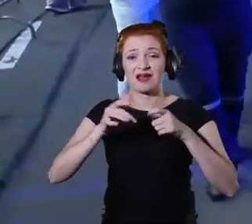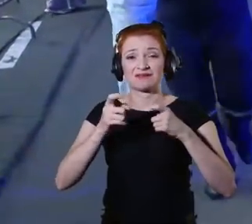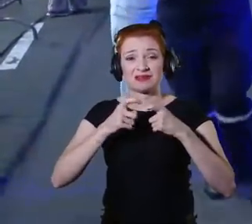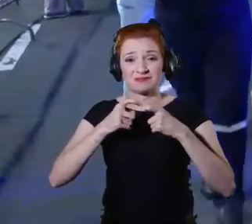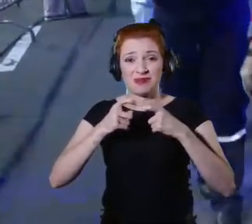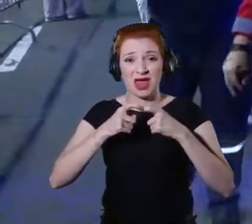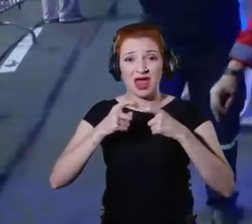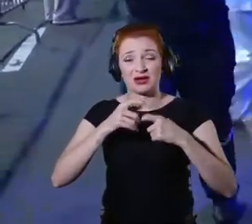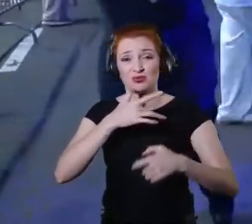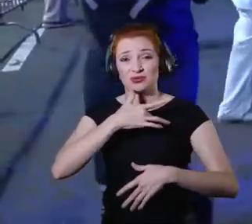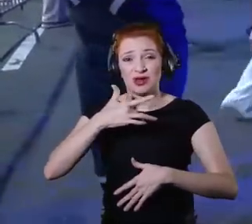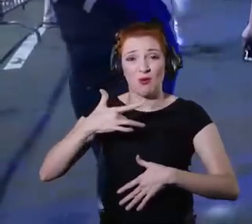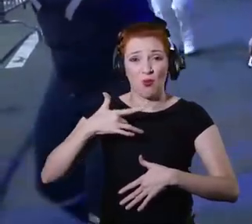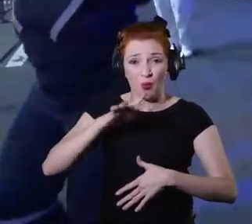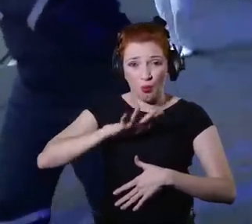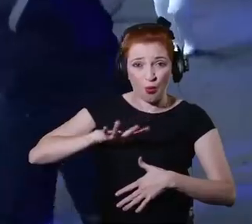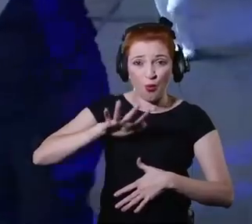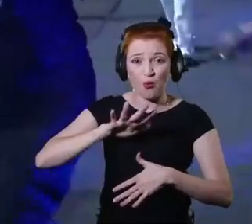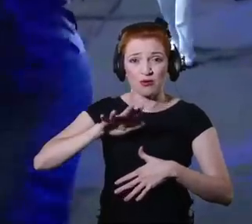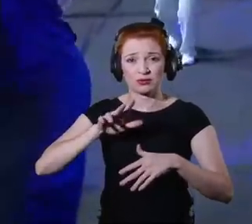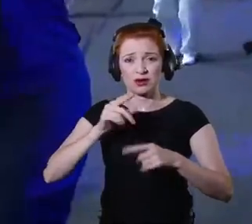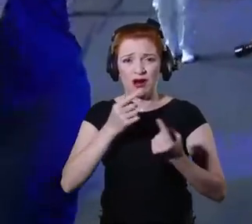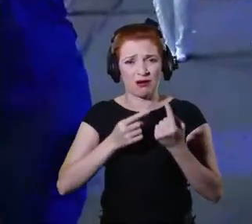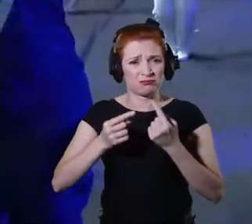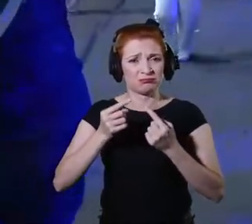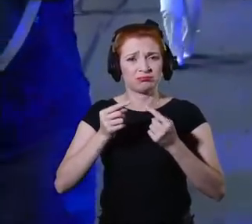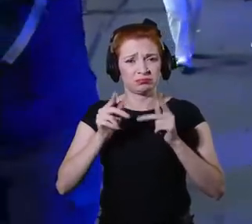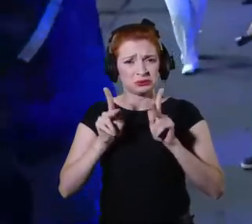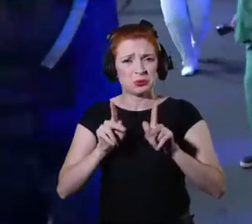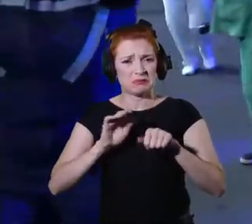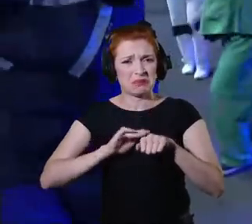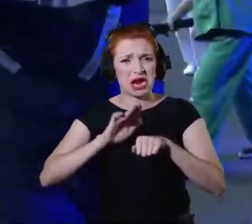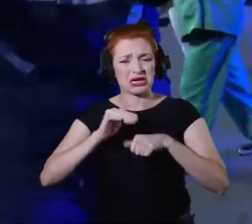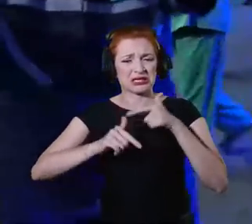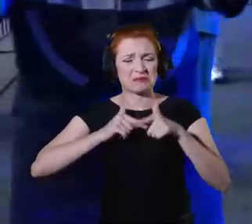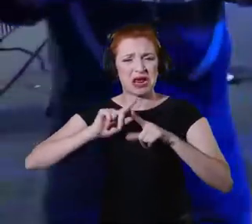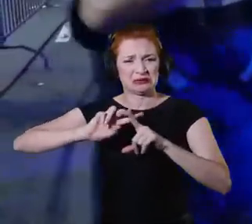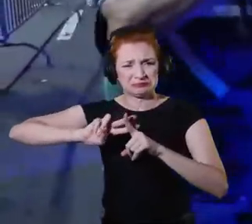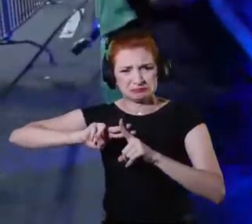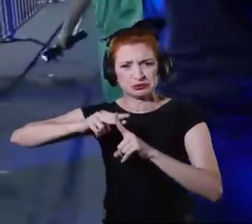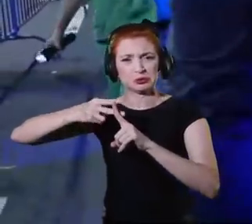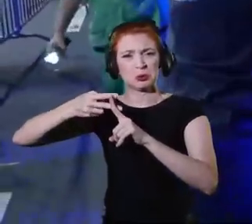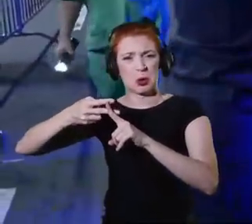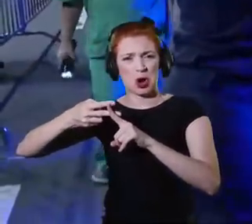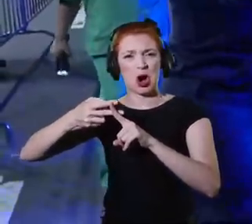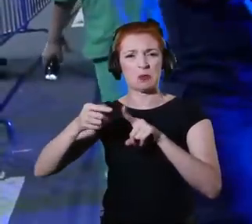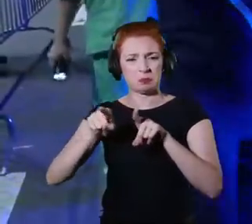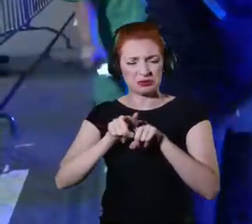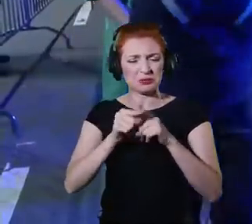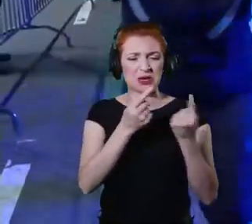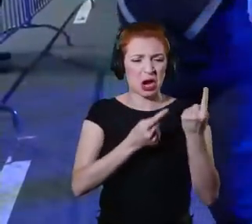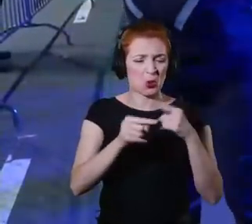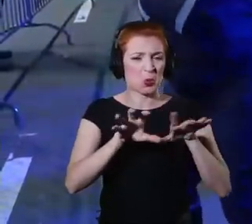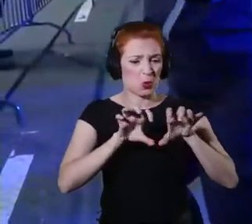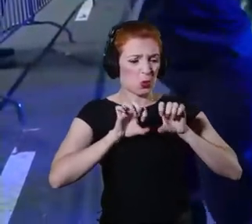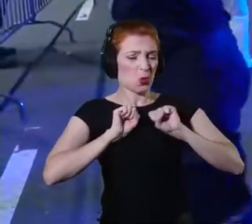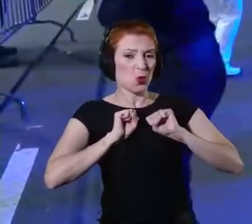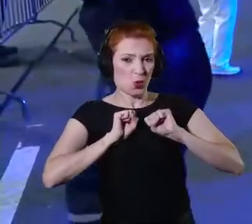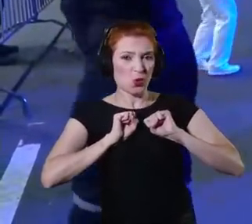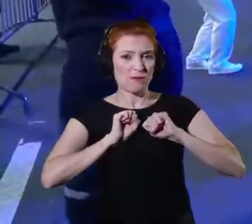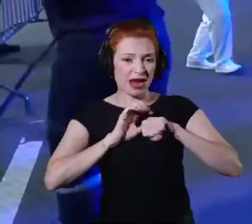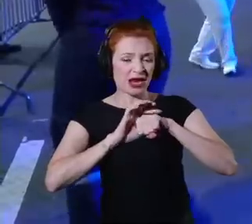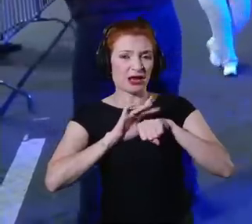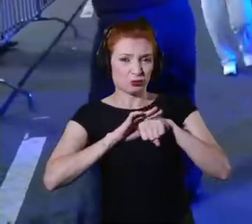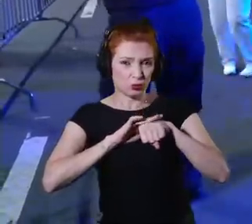que muitos dobraram o horário, muitos também foram contaminados, muitos morreram também, seus